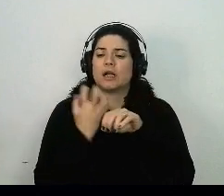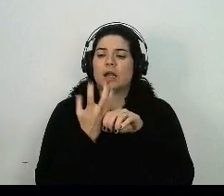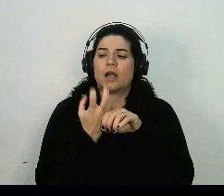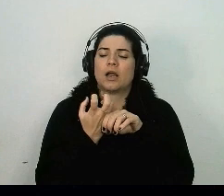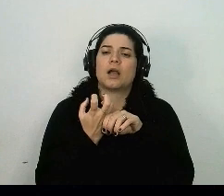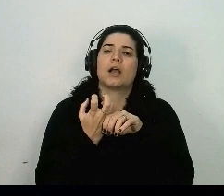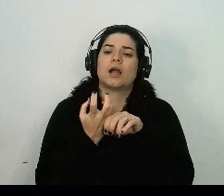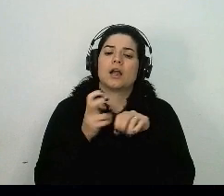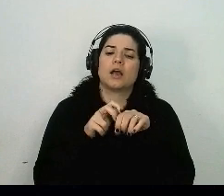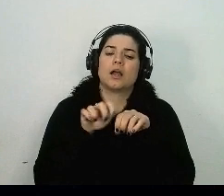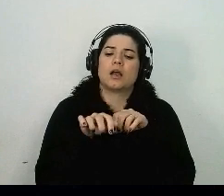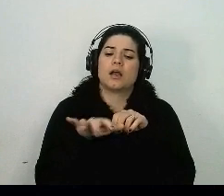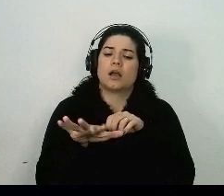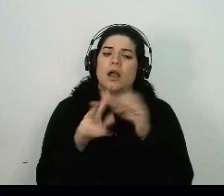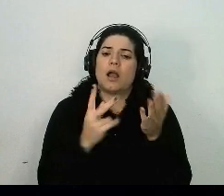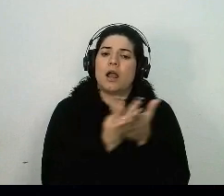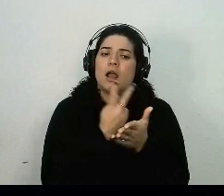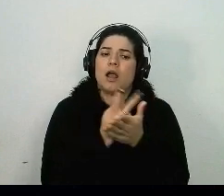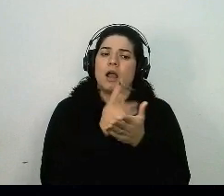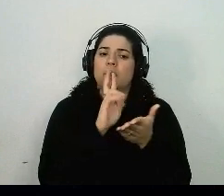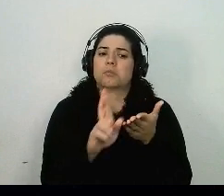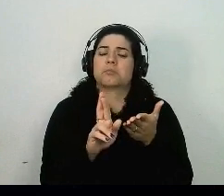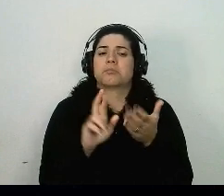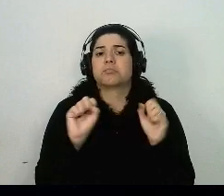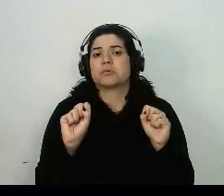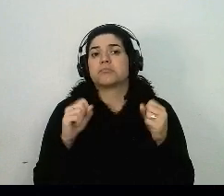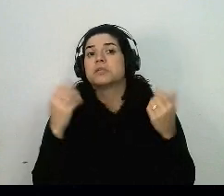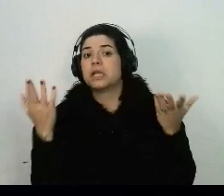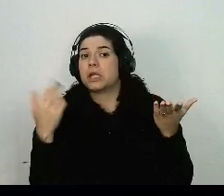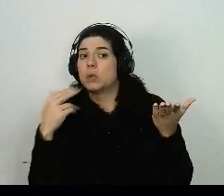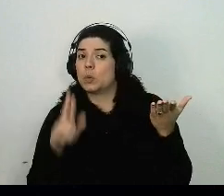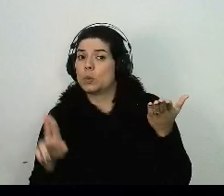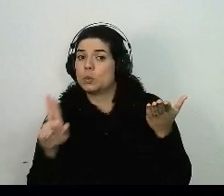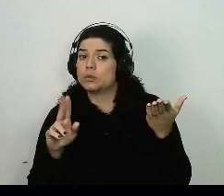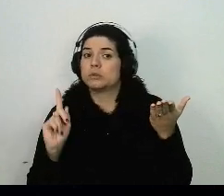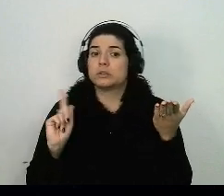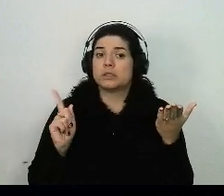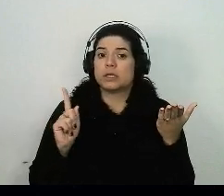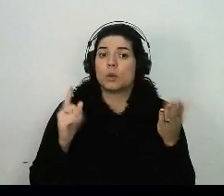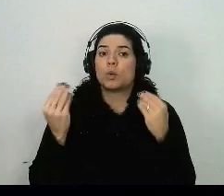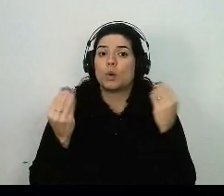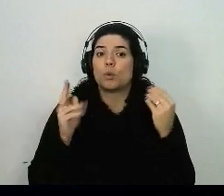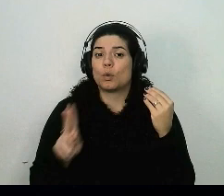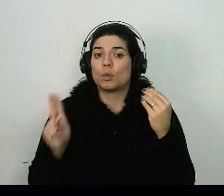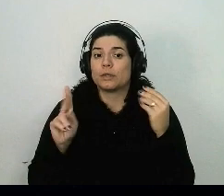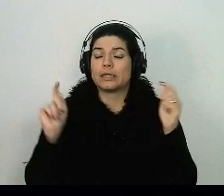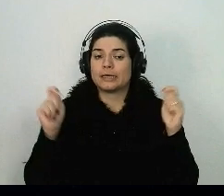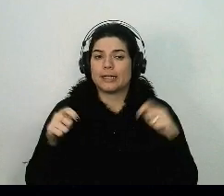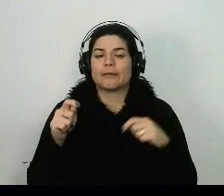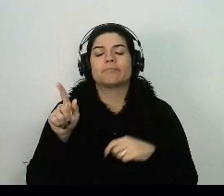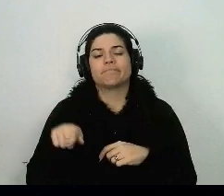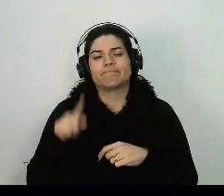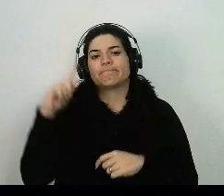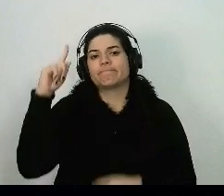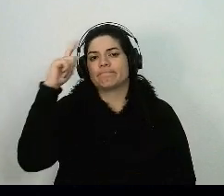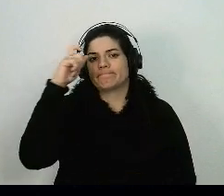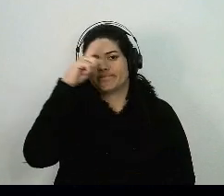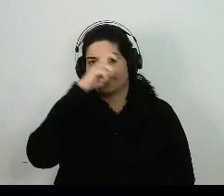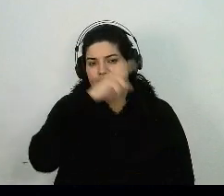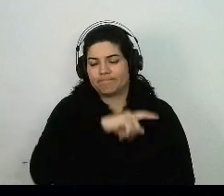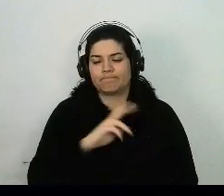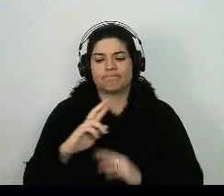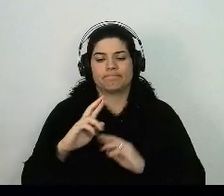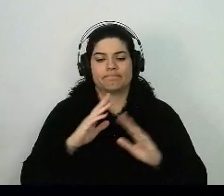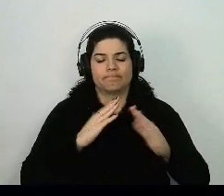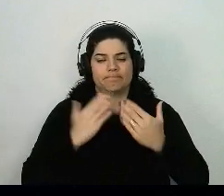Né? Então, e aí? Eu vou usar? Eu não uso? Como que eu uso? Então, essa é um desafio. Essa relação de